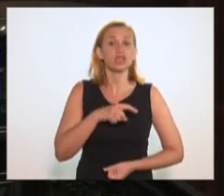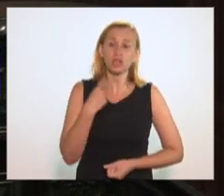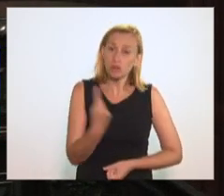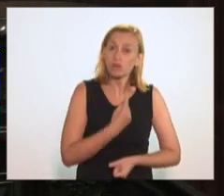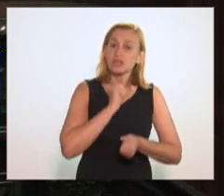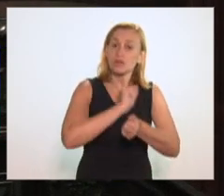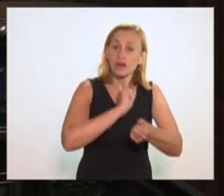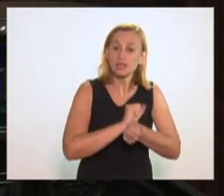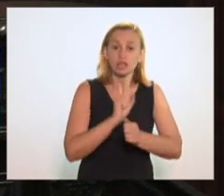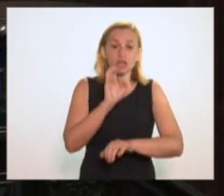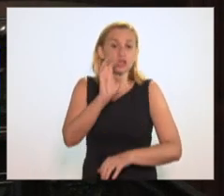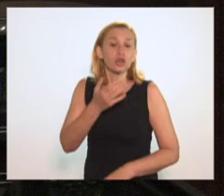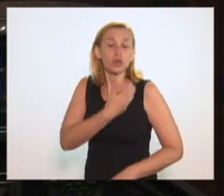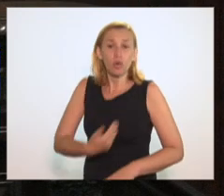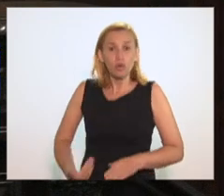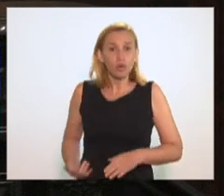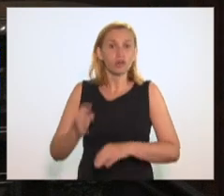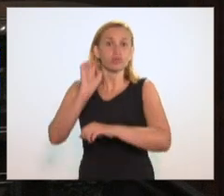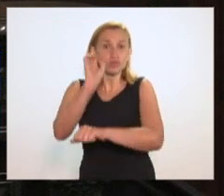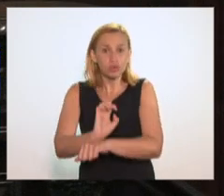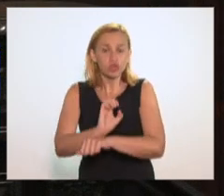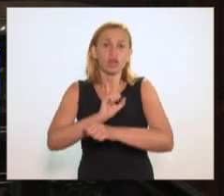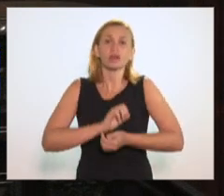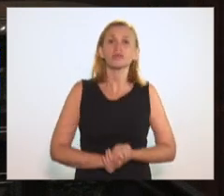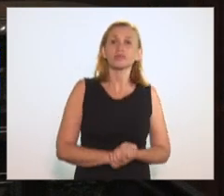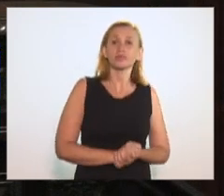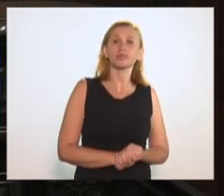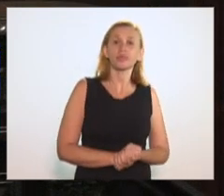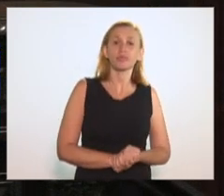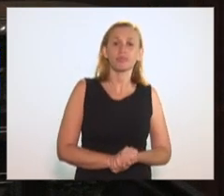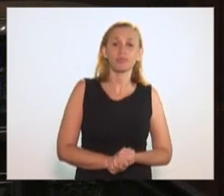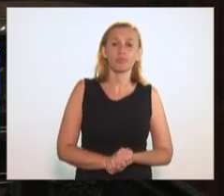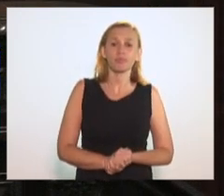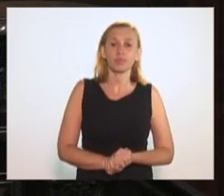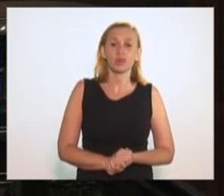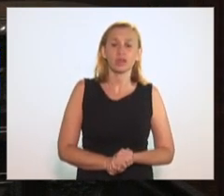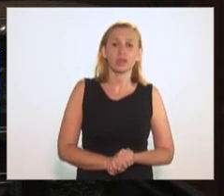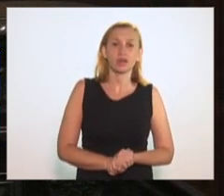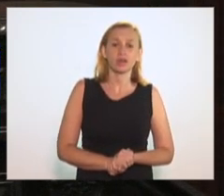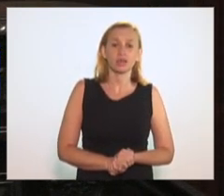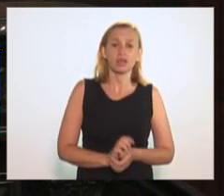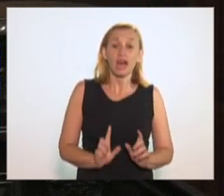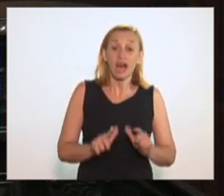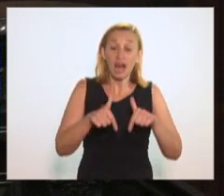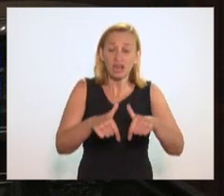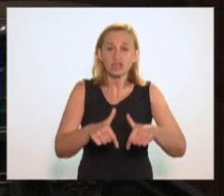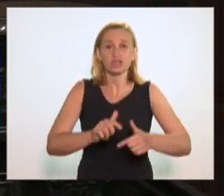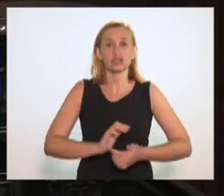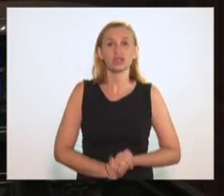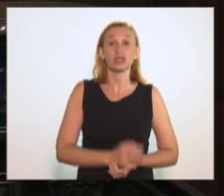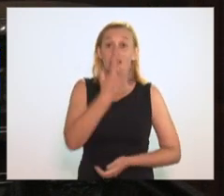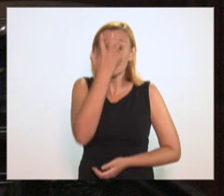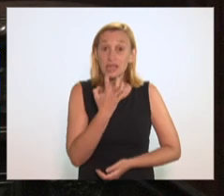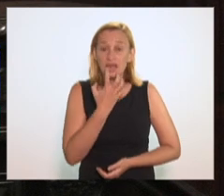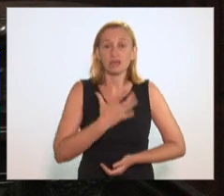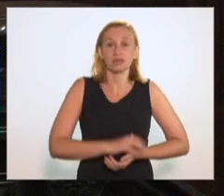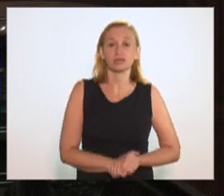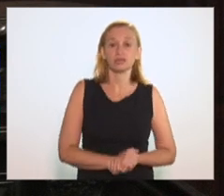que o governo do Estado siga de forma ágil e célere,